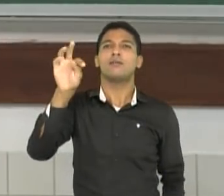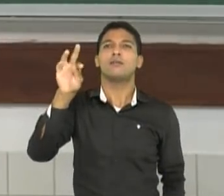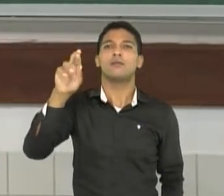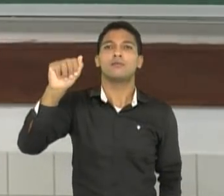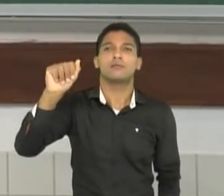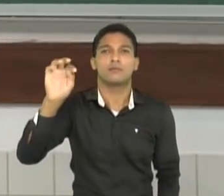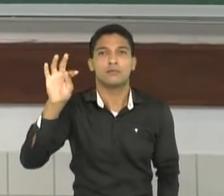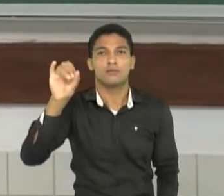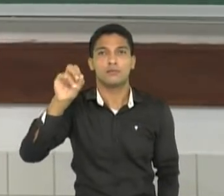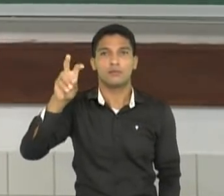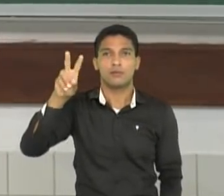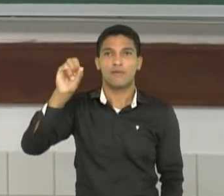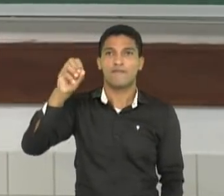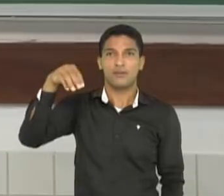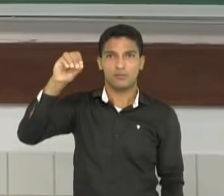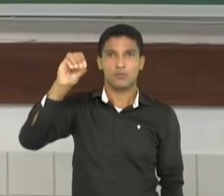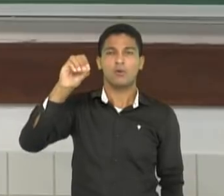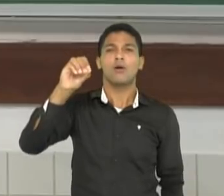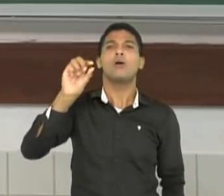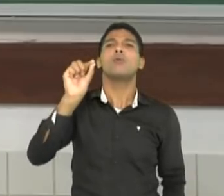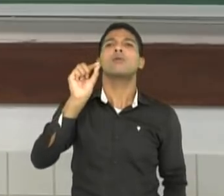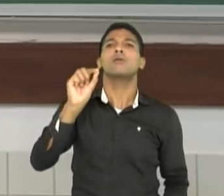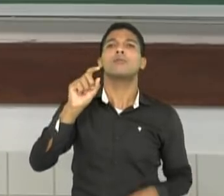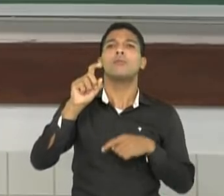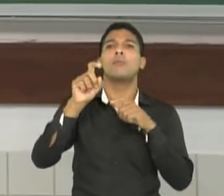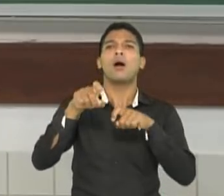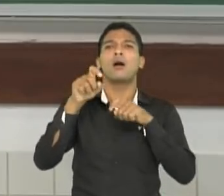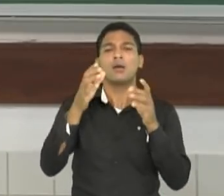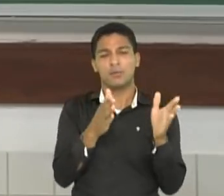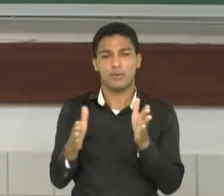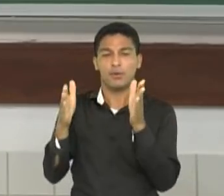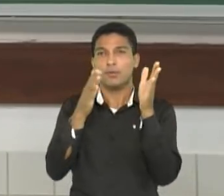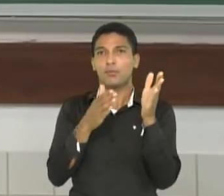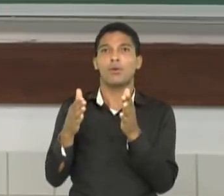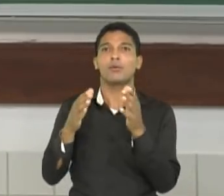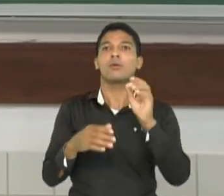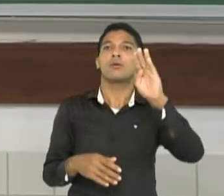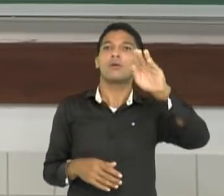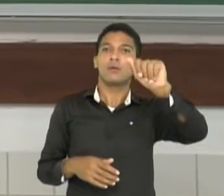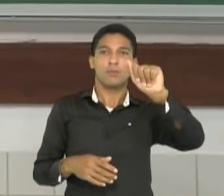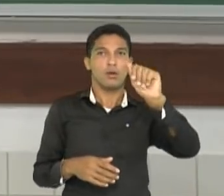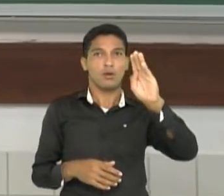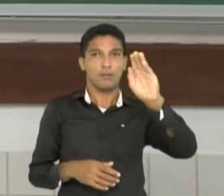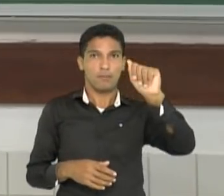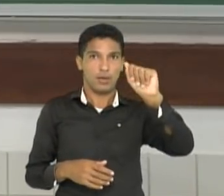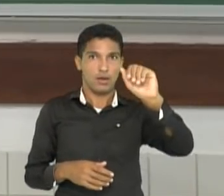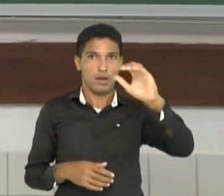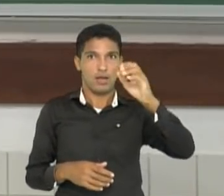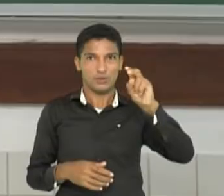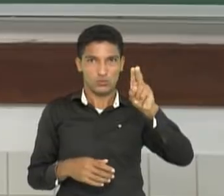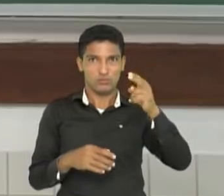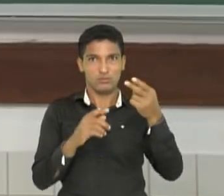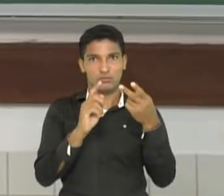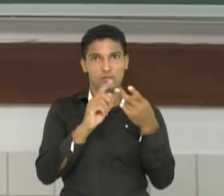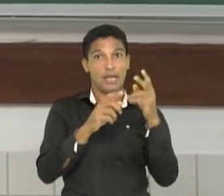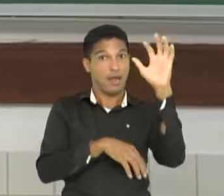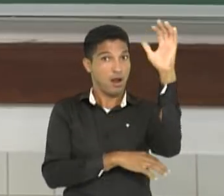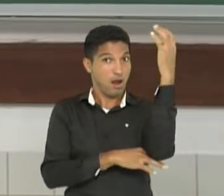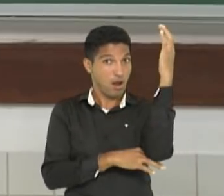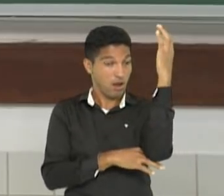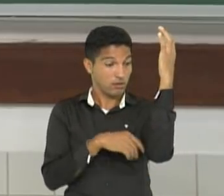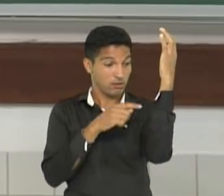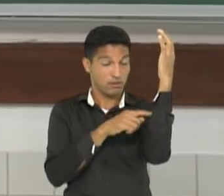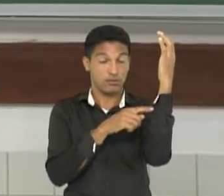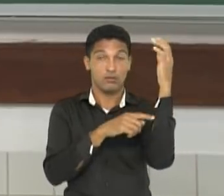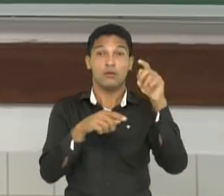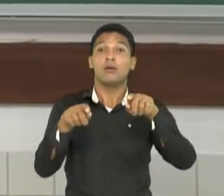da economia da região Nordeste, da utilização do babaçu e da carnaúba, que são nas áreas ali da mata dos